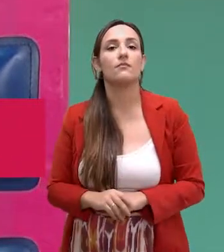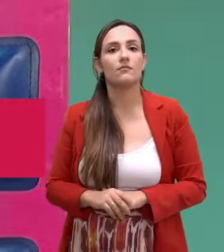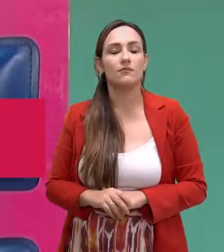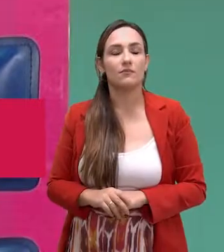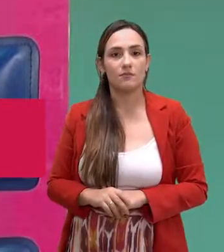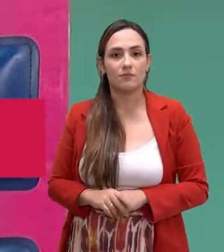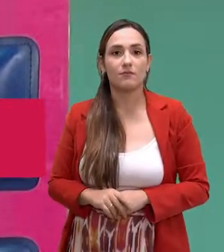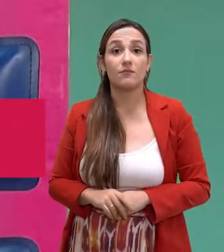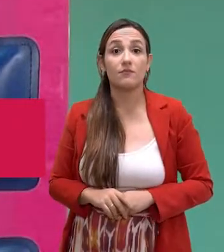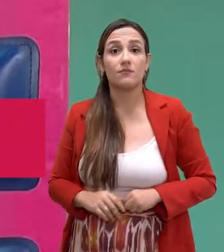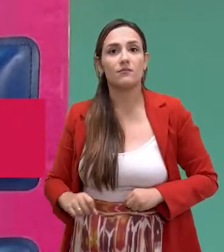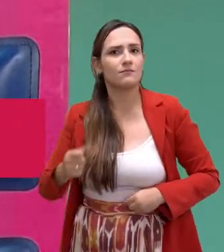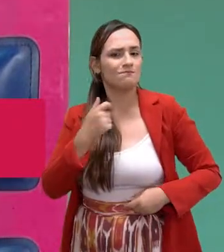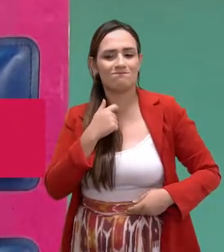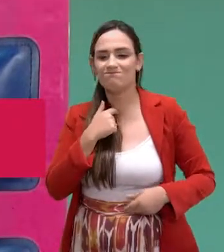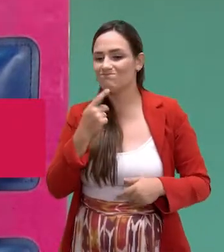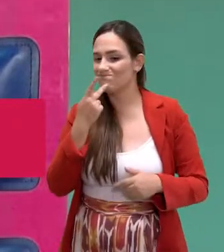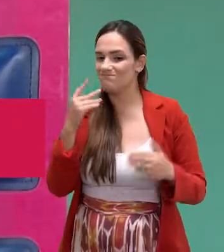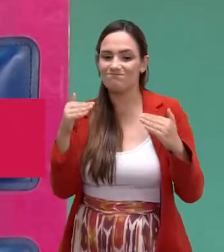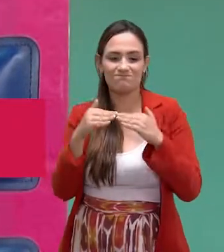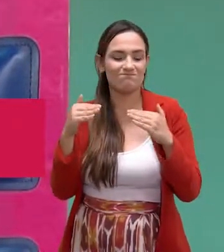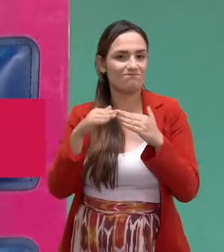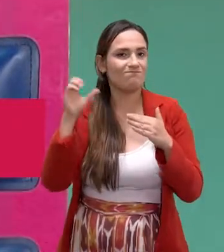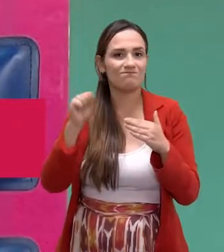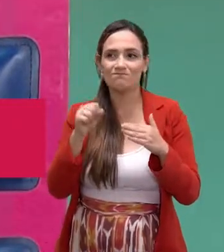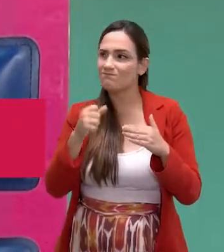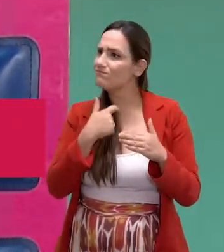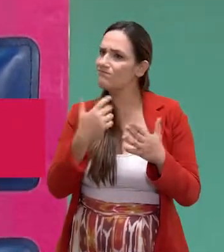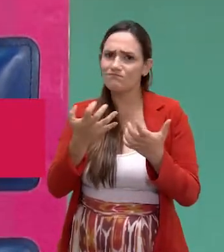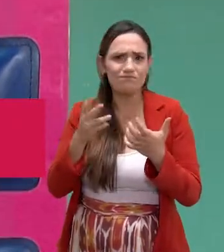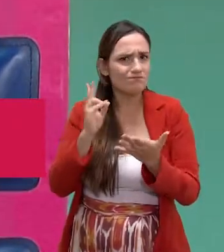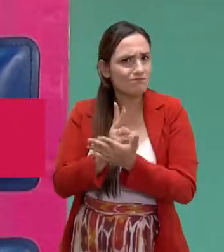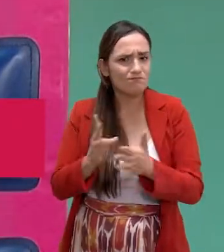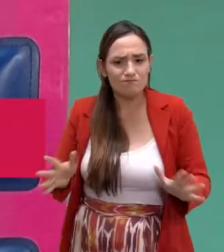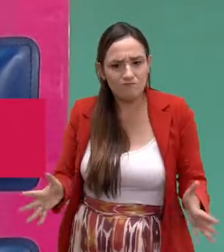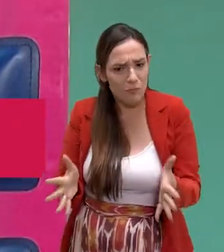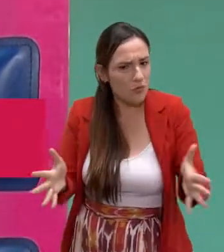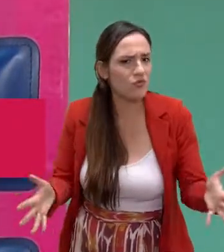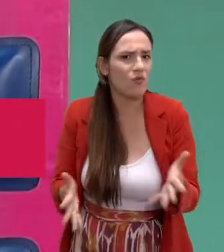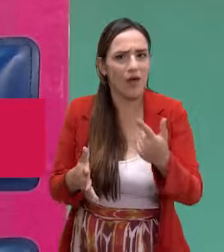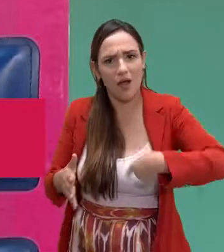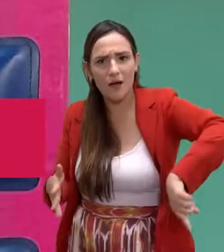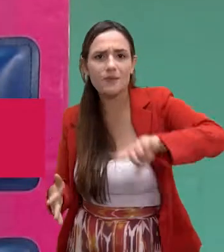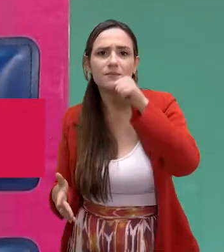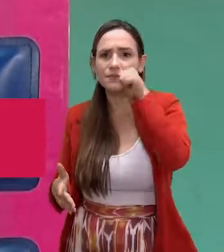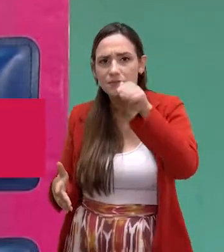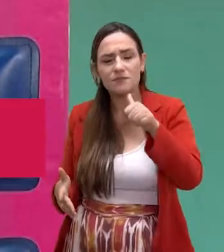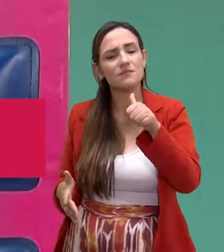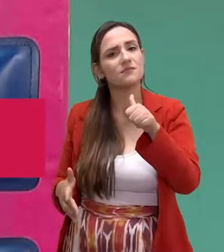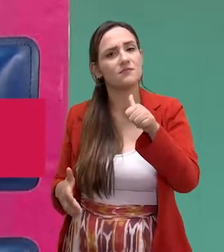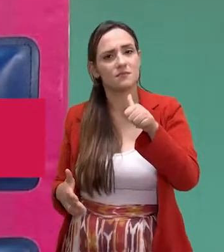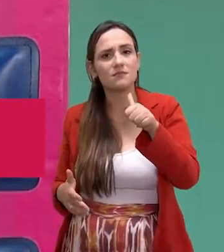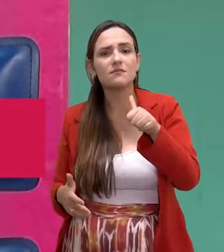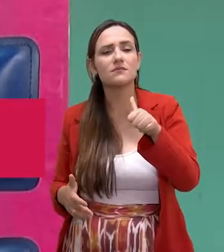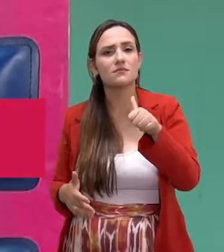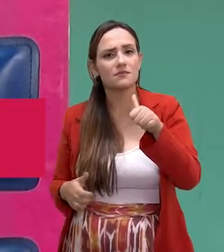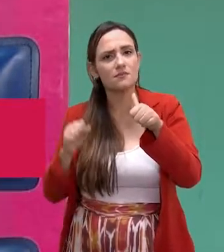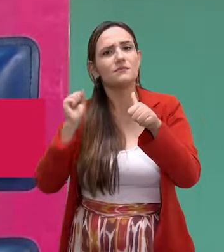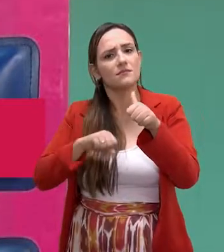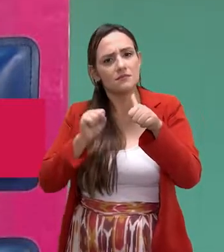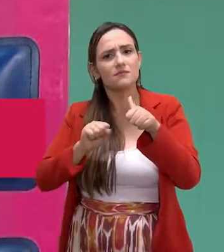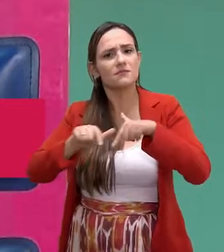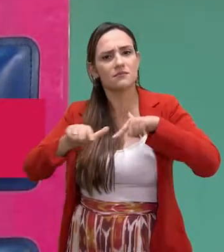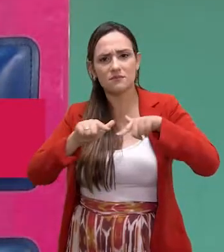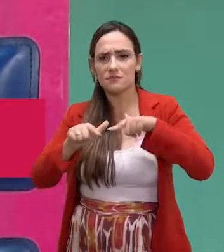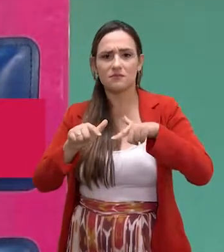é o mais favorável possível, é o que encoraja as mulheres sim para irem para esse espaço de trabalho sem